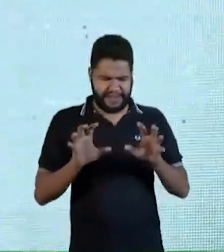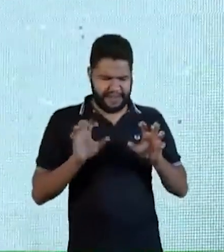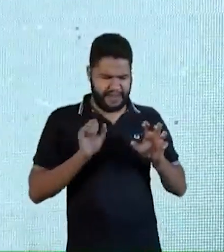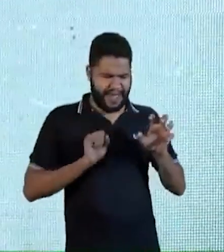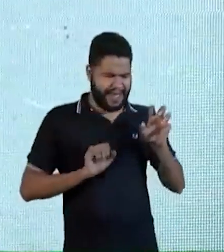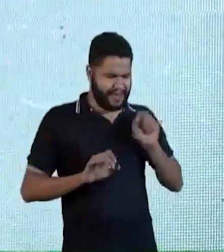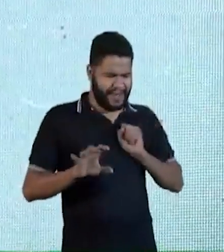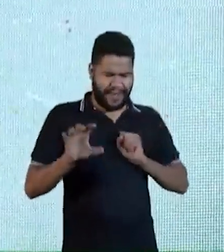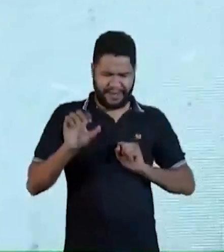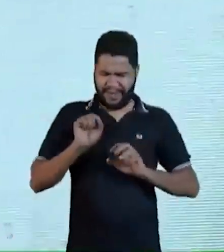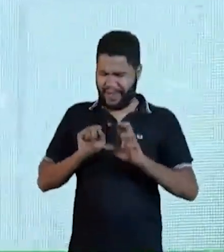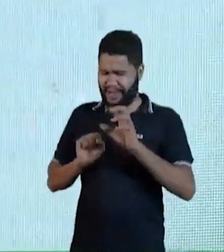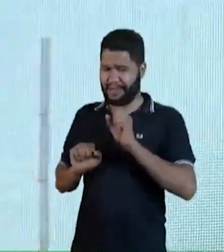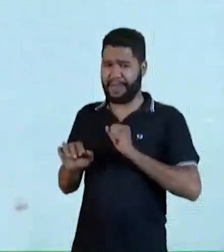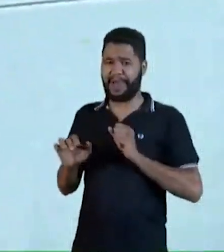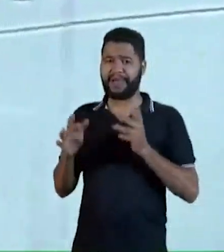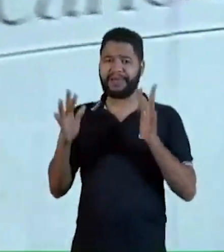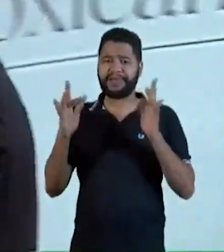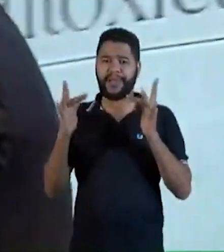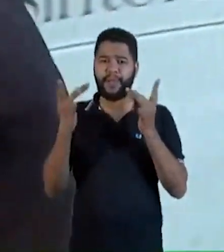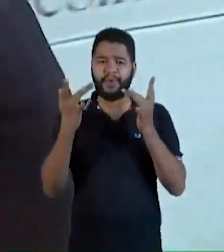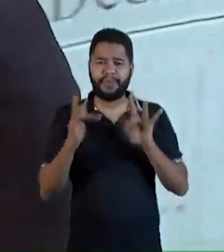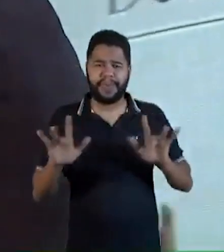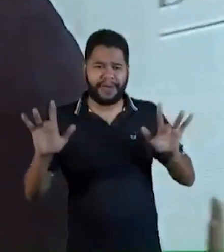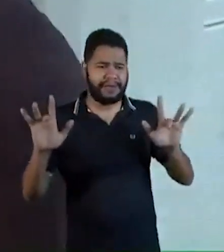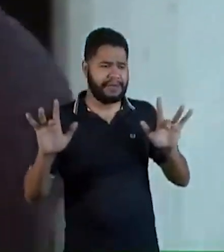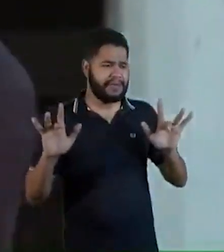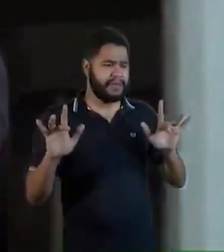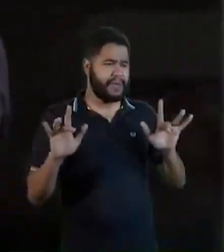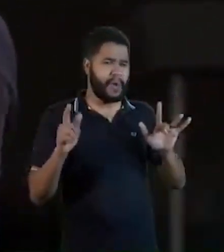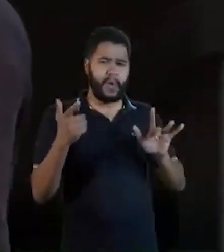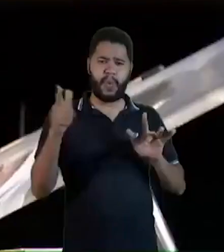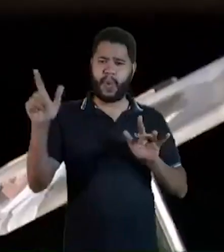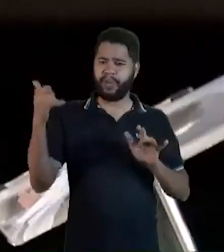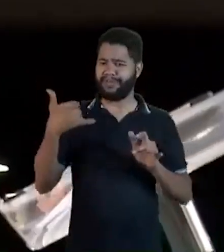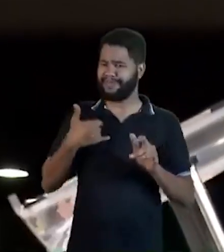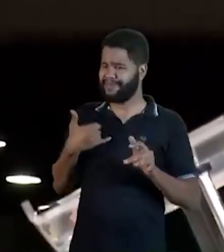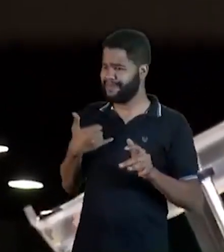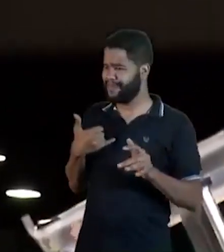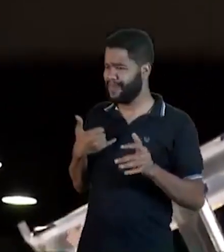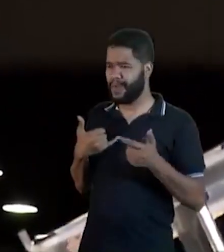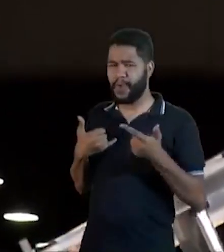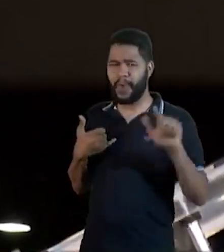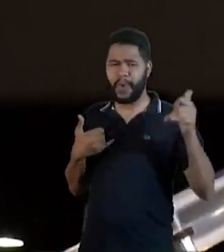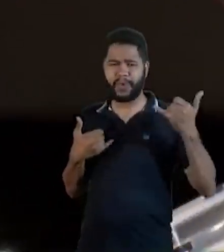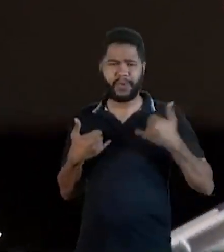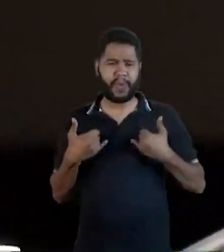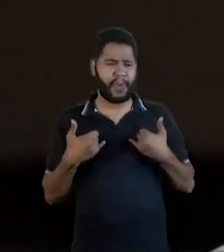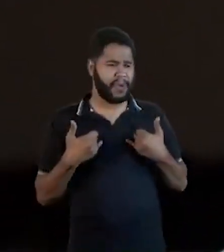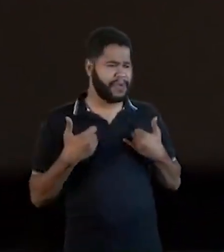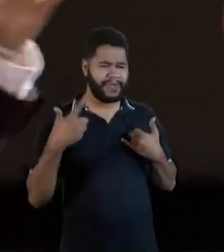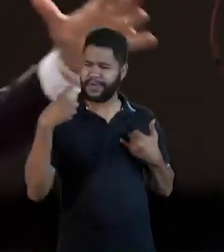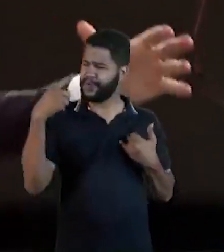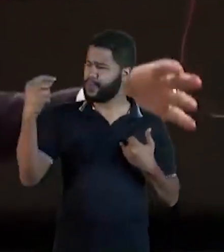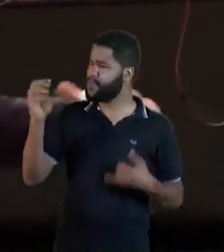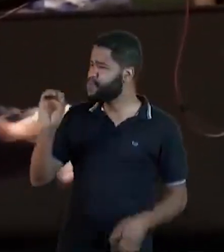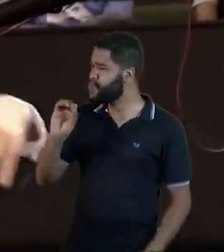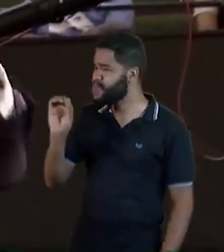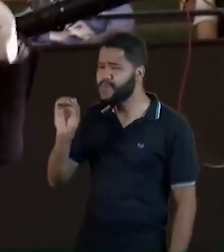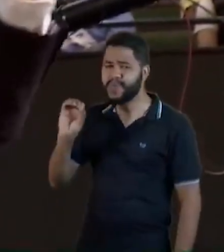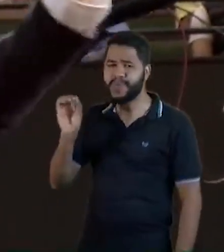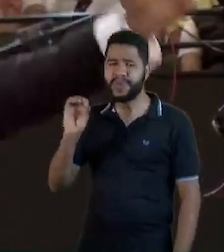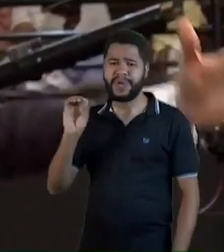você Oi e o término de um namoro velho e o outro fala uma coisa e alguém não escolhe para outra coisa